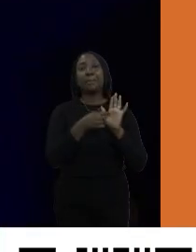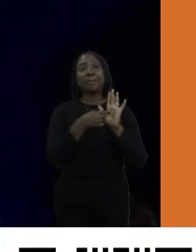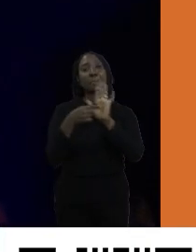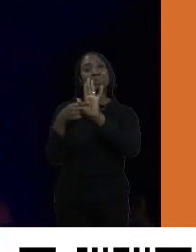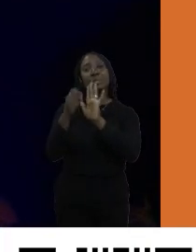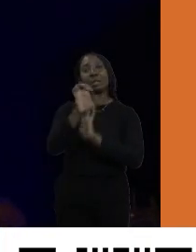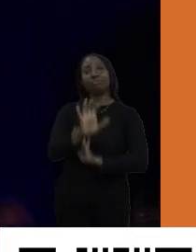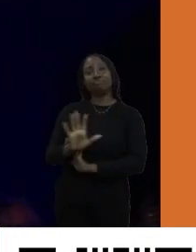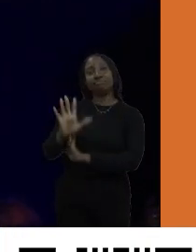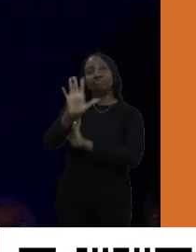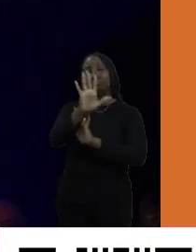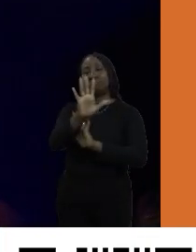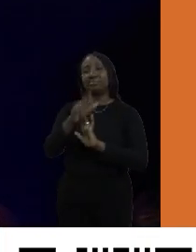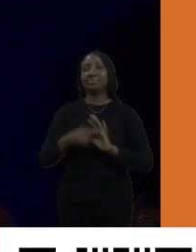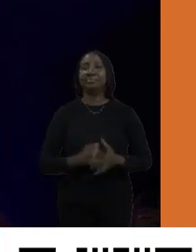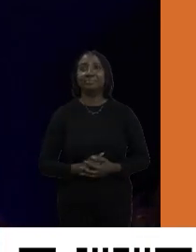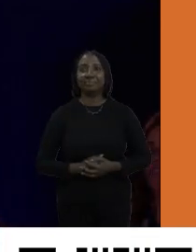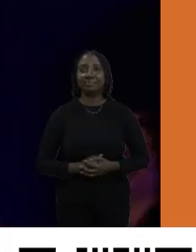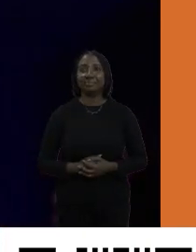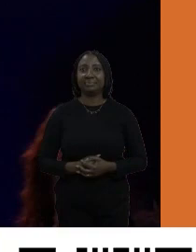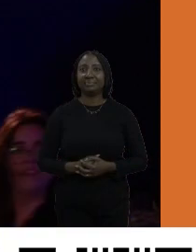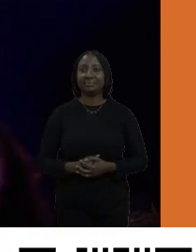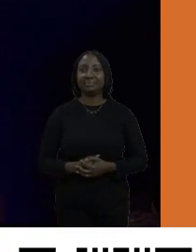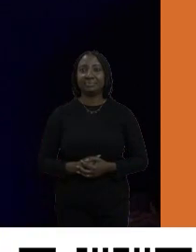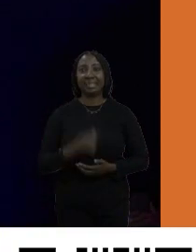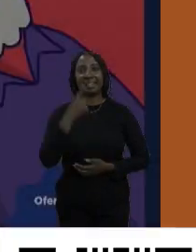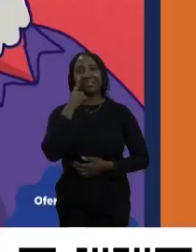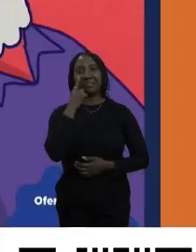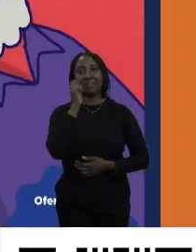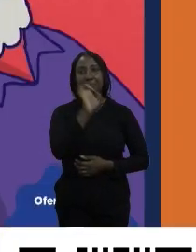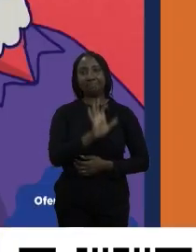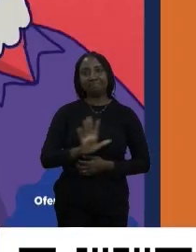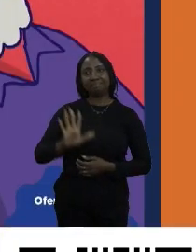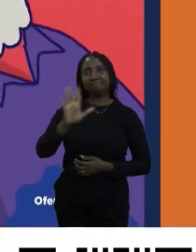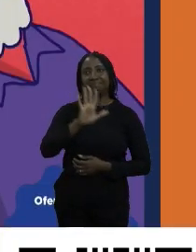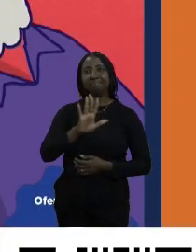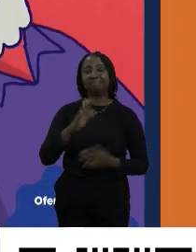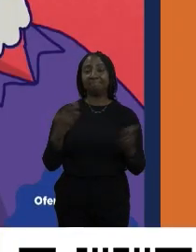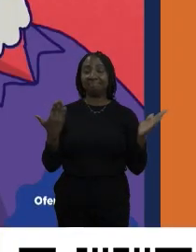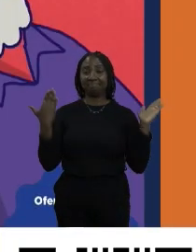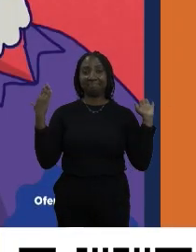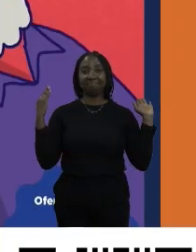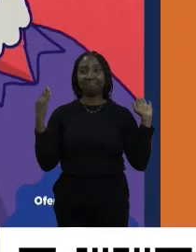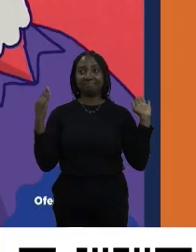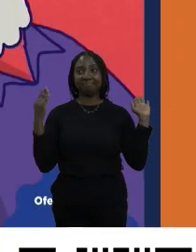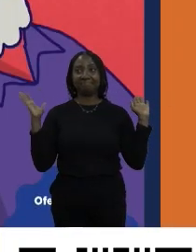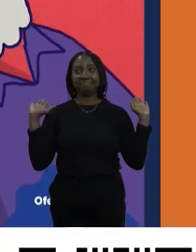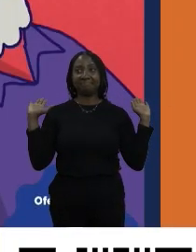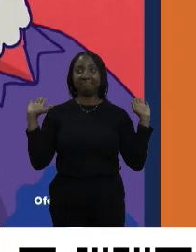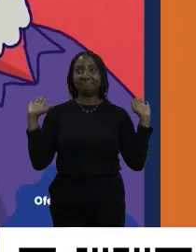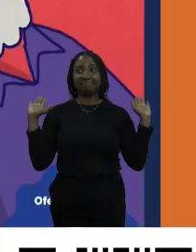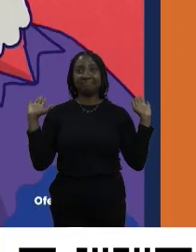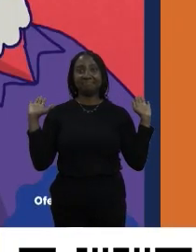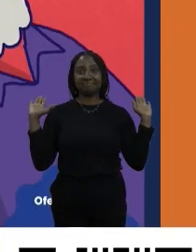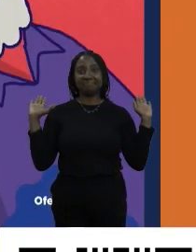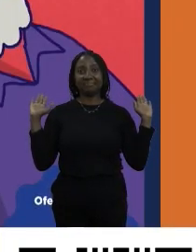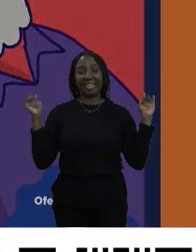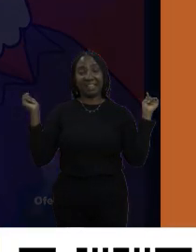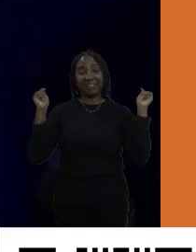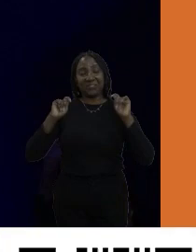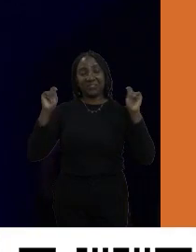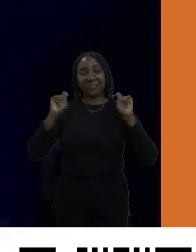aqui, que tá chegando, vai chegar aqui, ó. Nossa facilitação visual é feita pela aquela galera ali, ó, do pincel